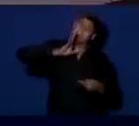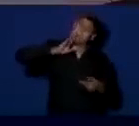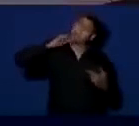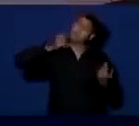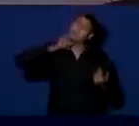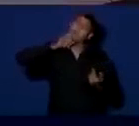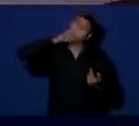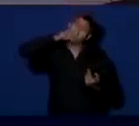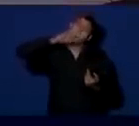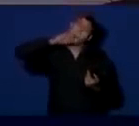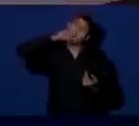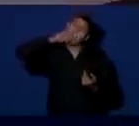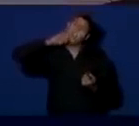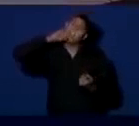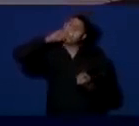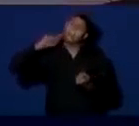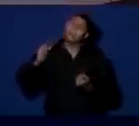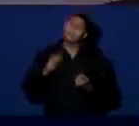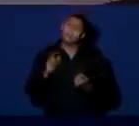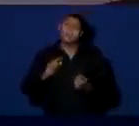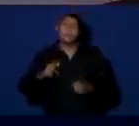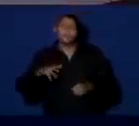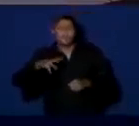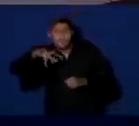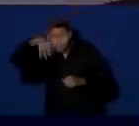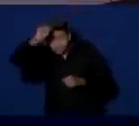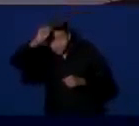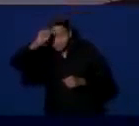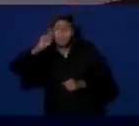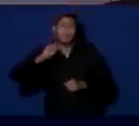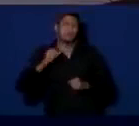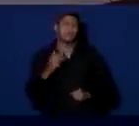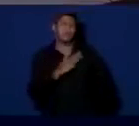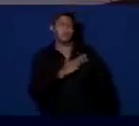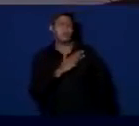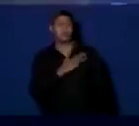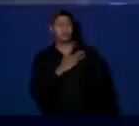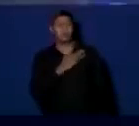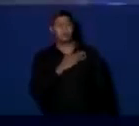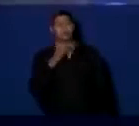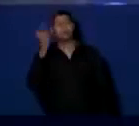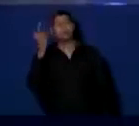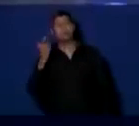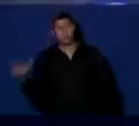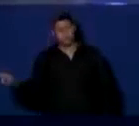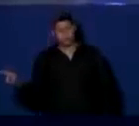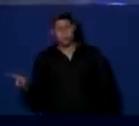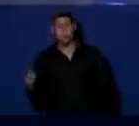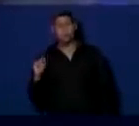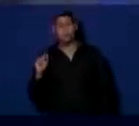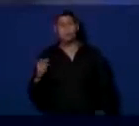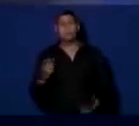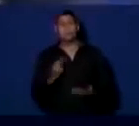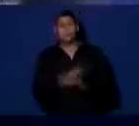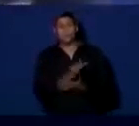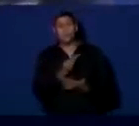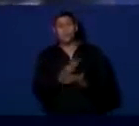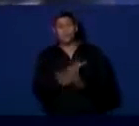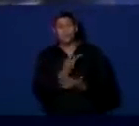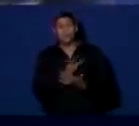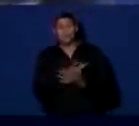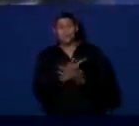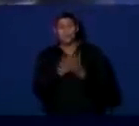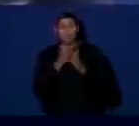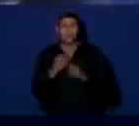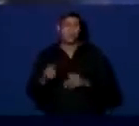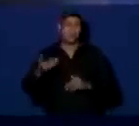Qual o risco da gente ter, numa vitória de Lula, uma repetição de erros